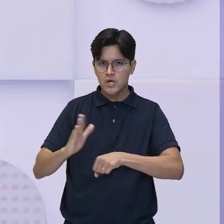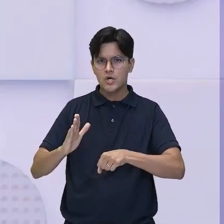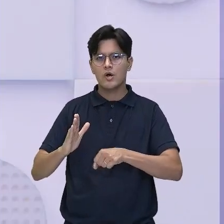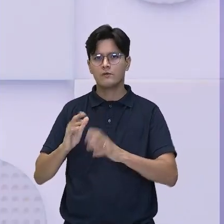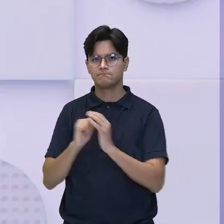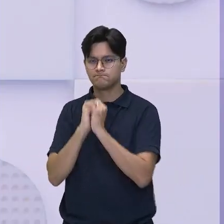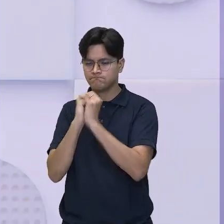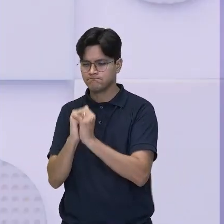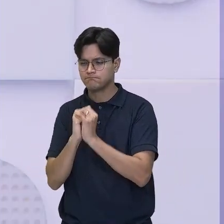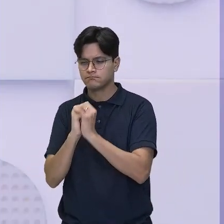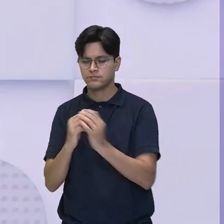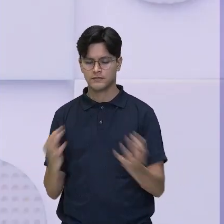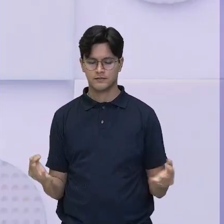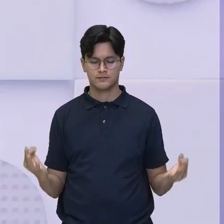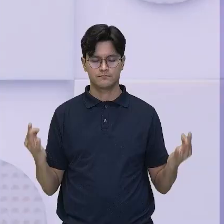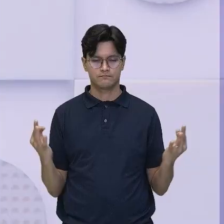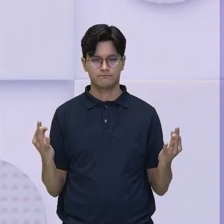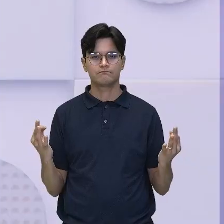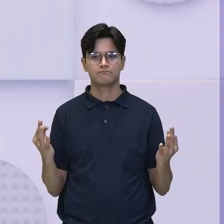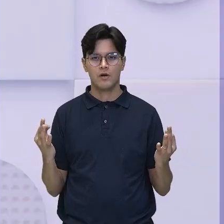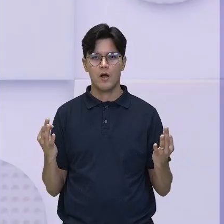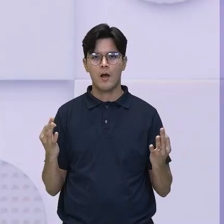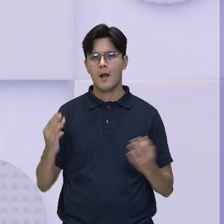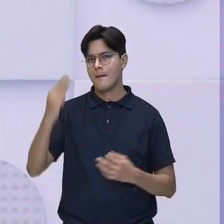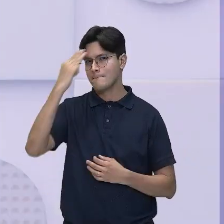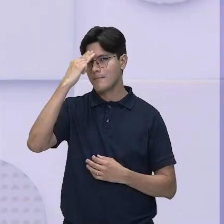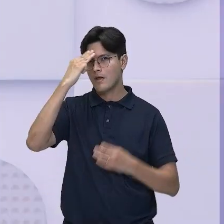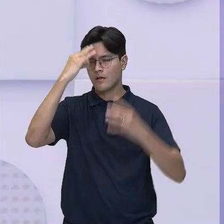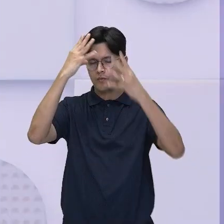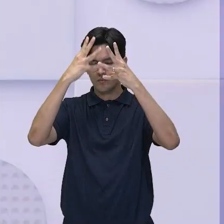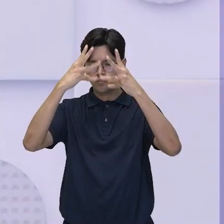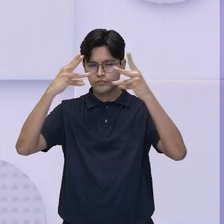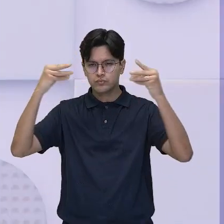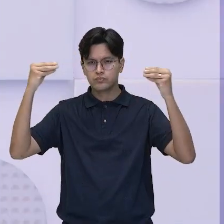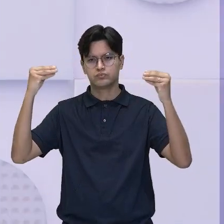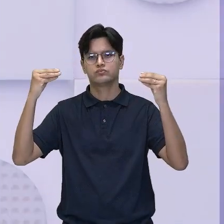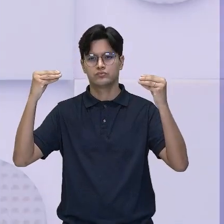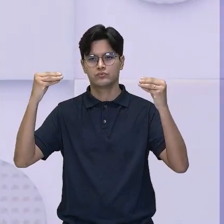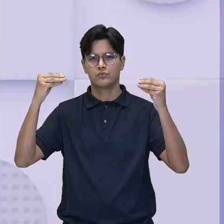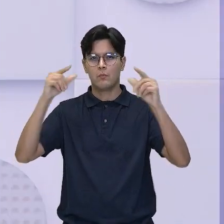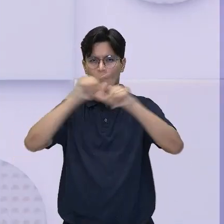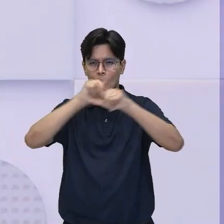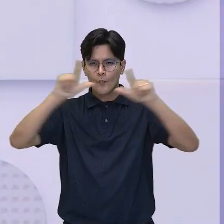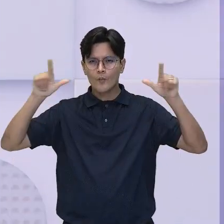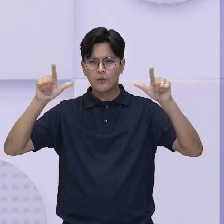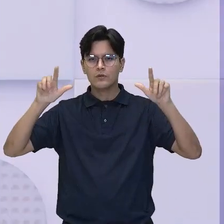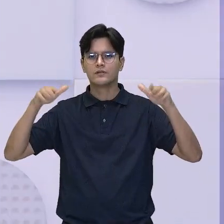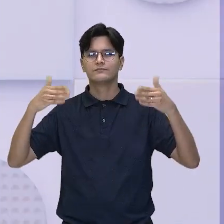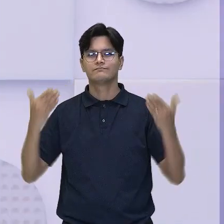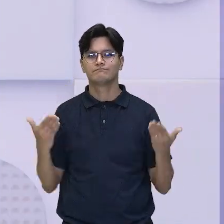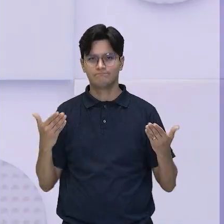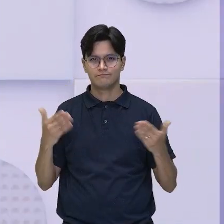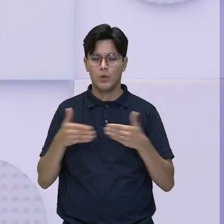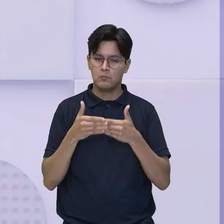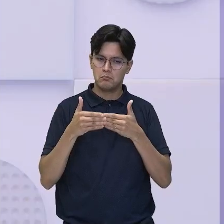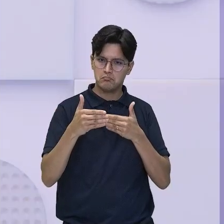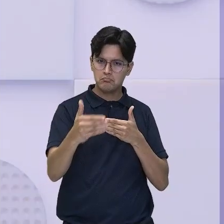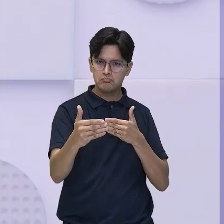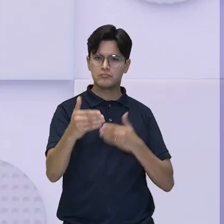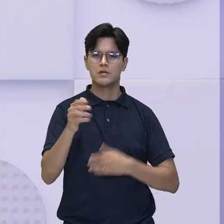de esvaziamento. E aqui é uma dimensão bem interessante, que dentro do budismo é muito